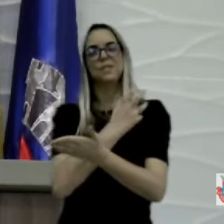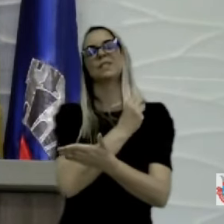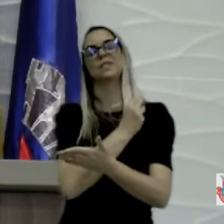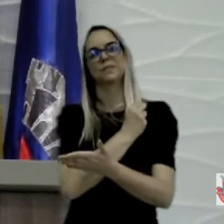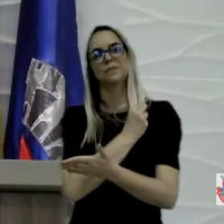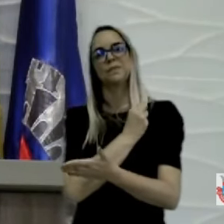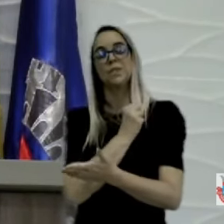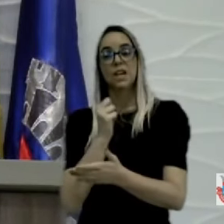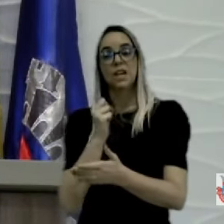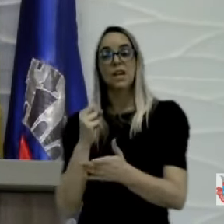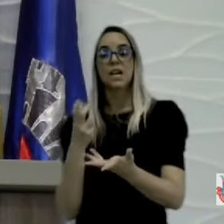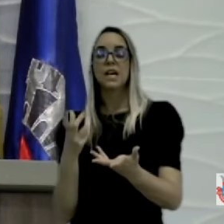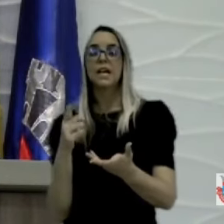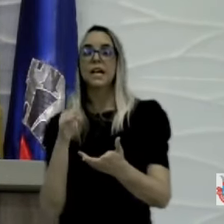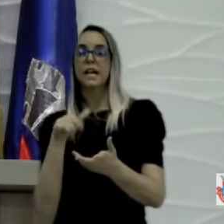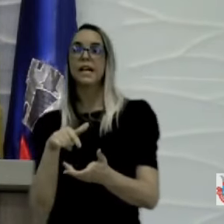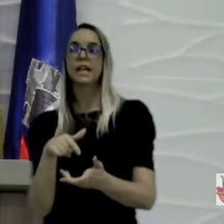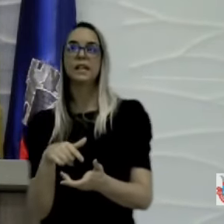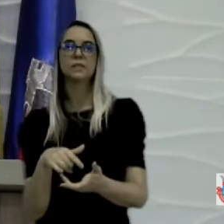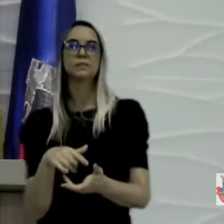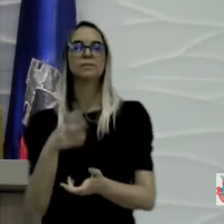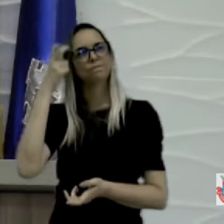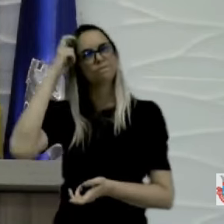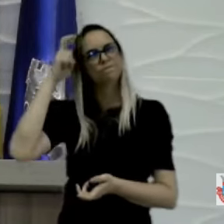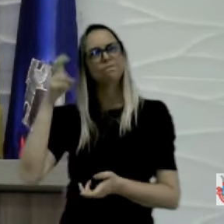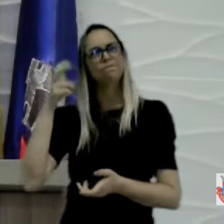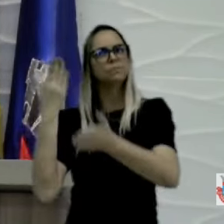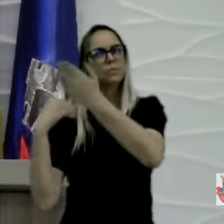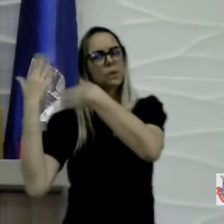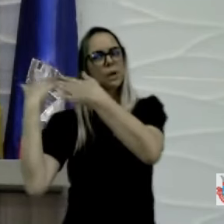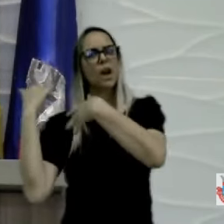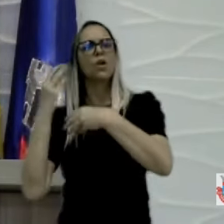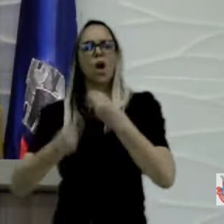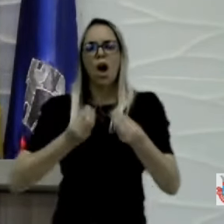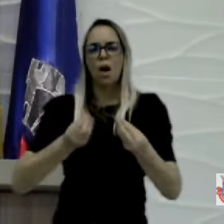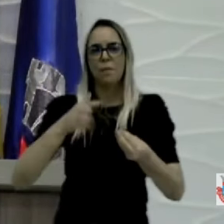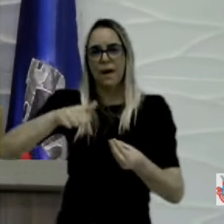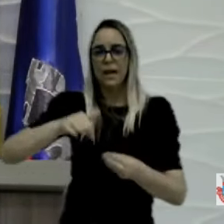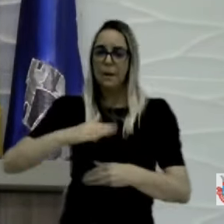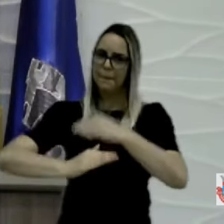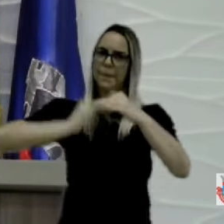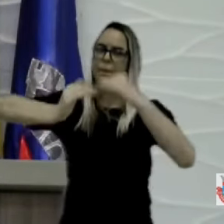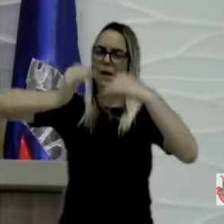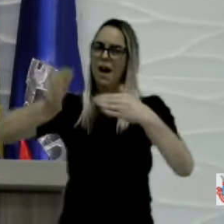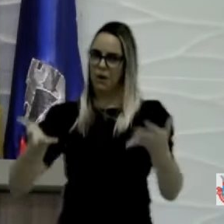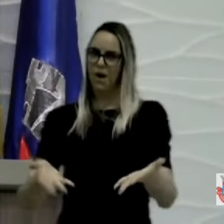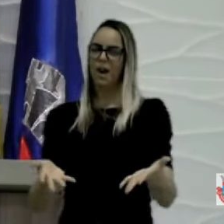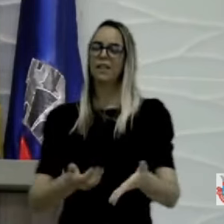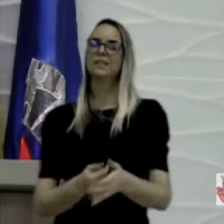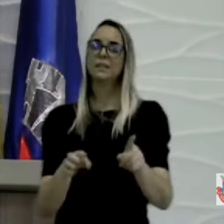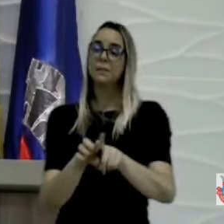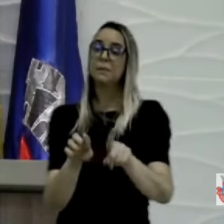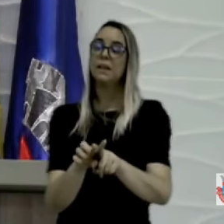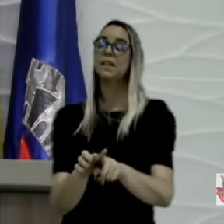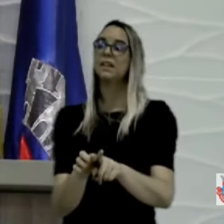tomando proporções muito maiores, elevadas no nosso município, fazendo parte